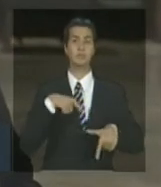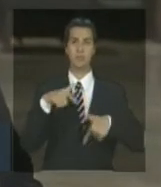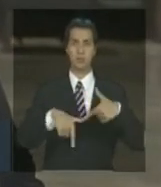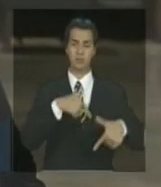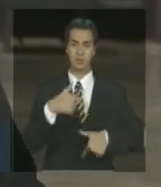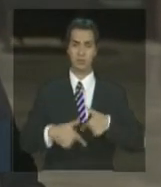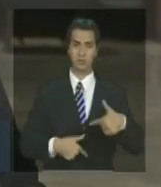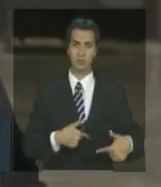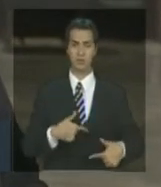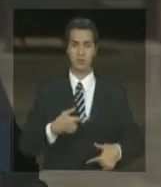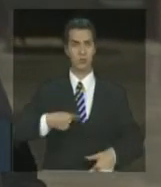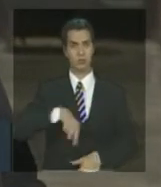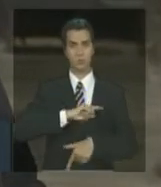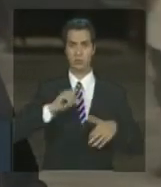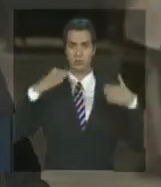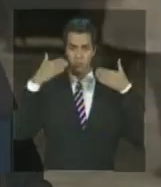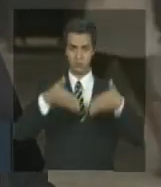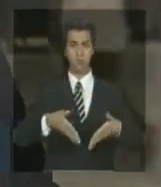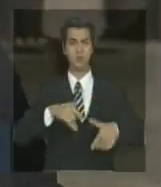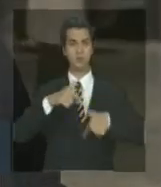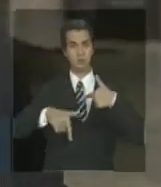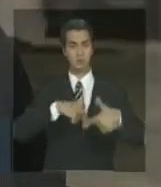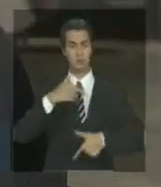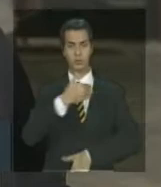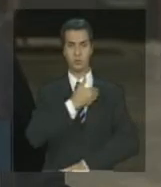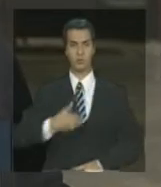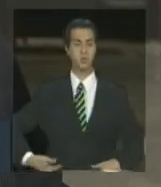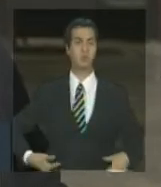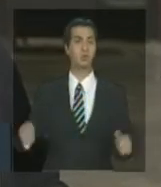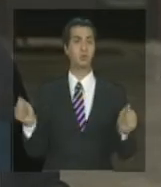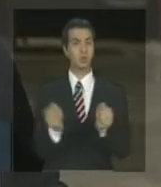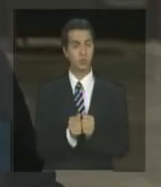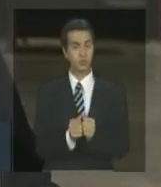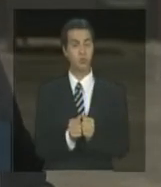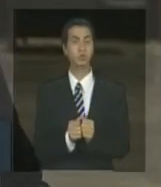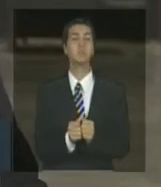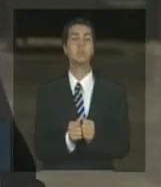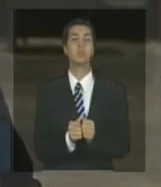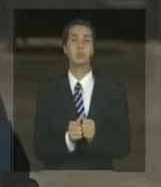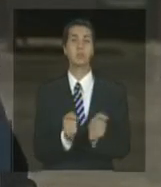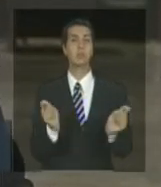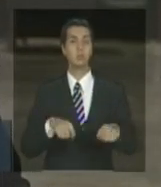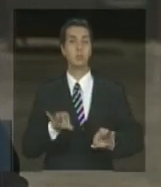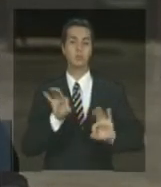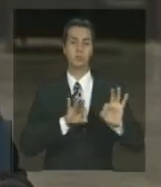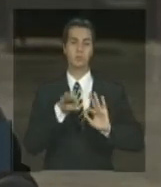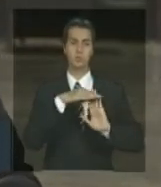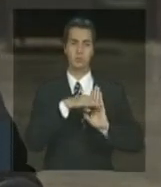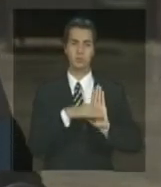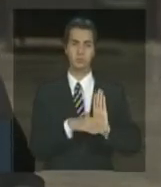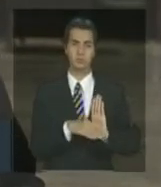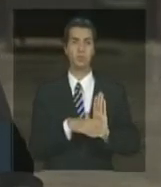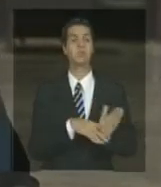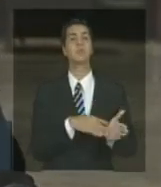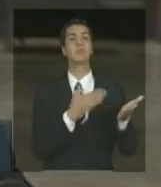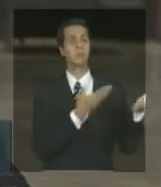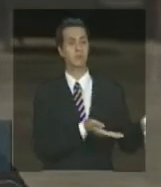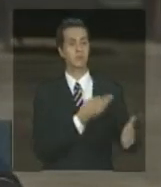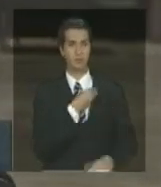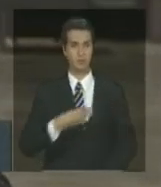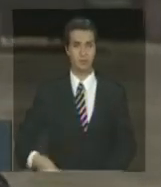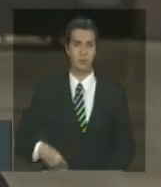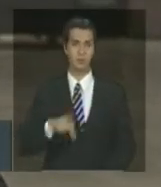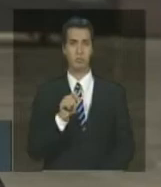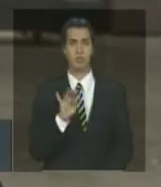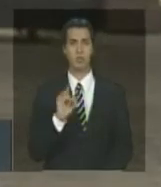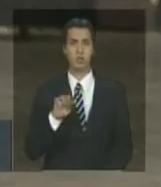que o Fórum trabalhará com o governo para a elaboração daquilo que é a revisão do Plano Nacional de Mudança do Clima. E o ministro Patriota teve chance de